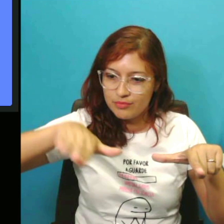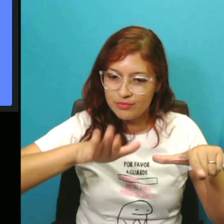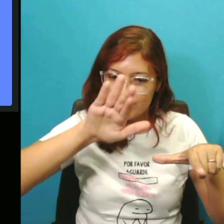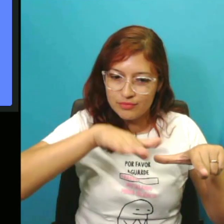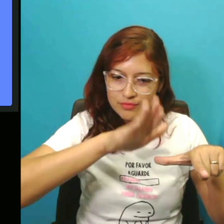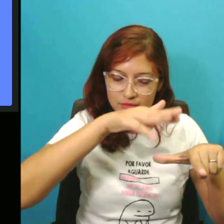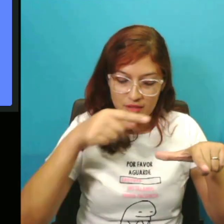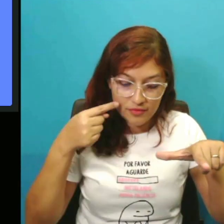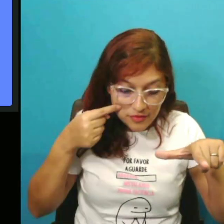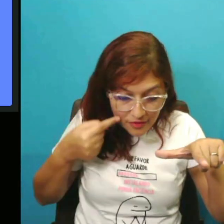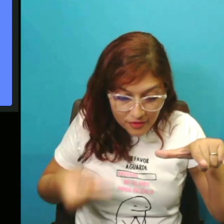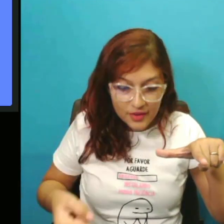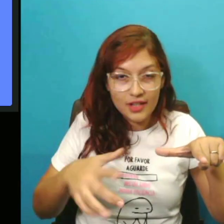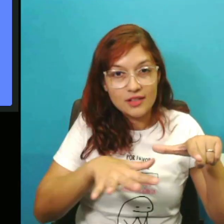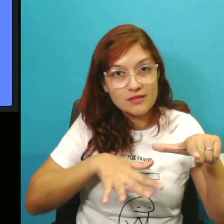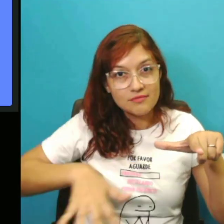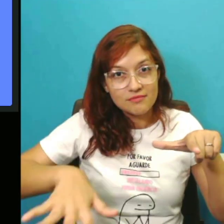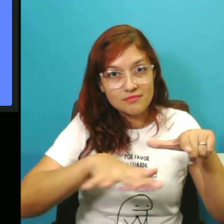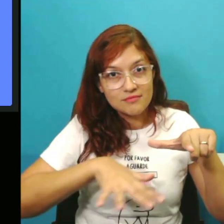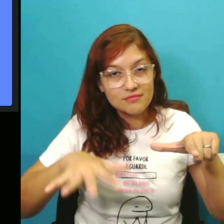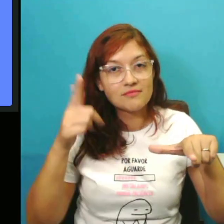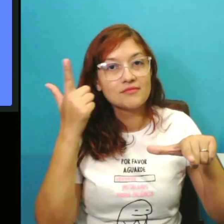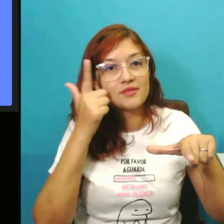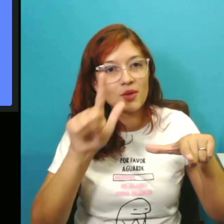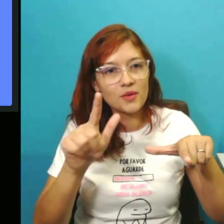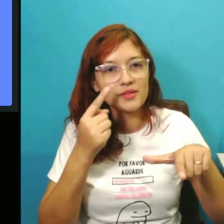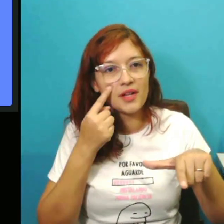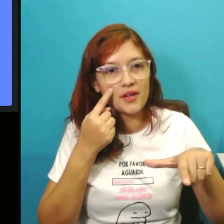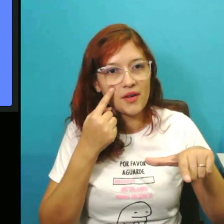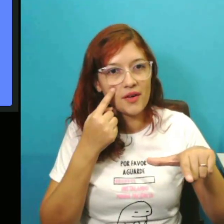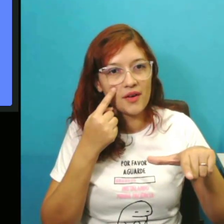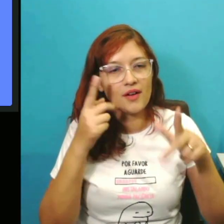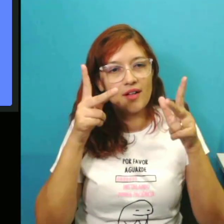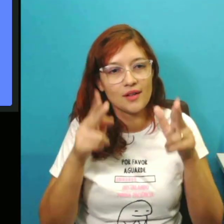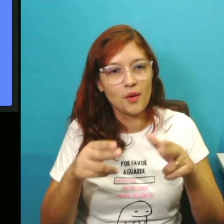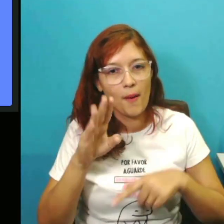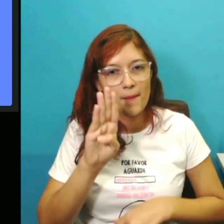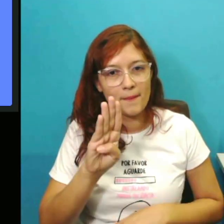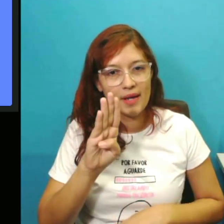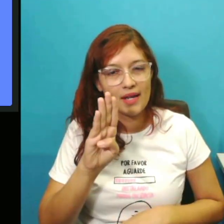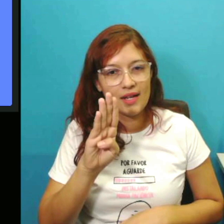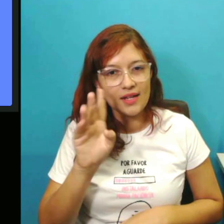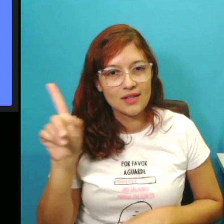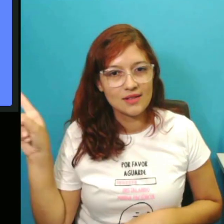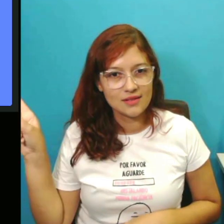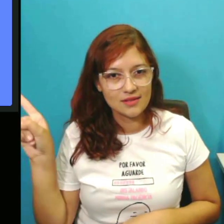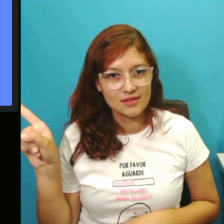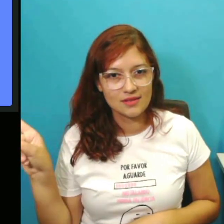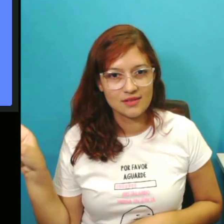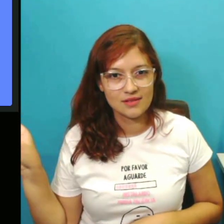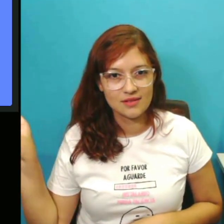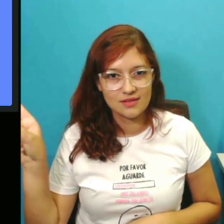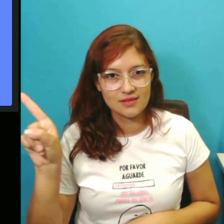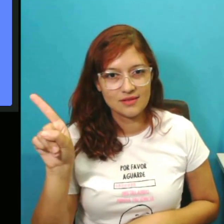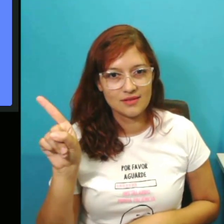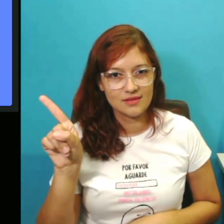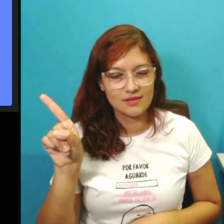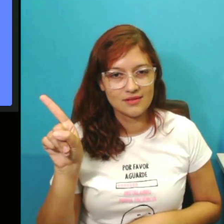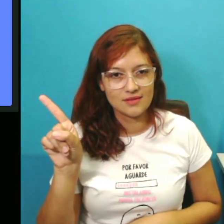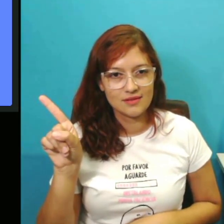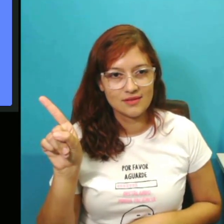Então, faz um pulso com o lápis e vai observar as ondas, como